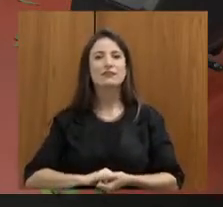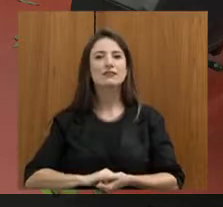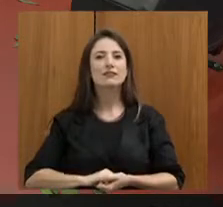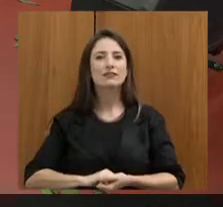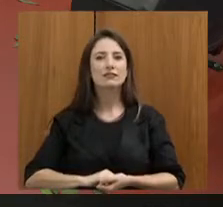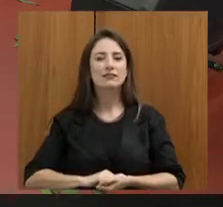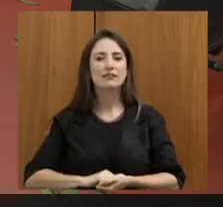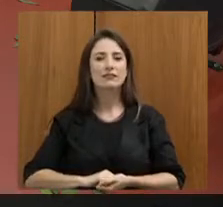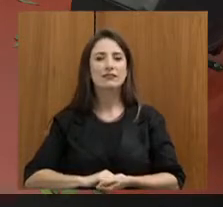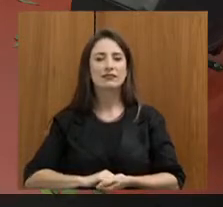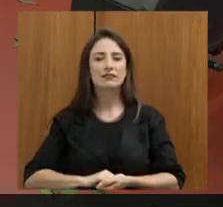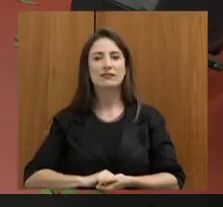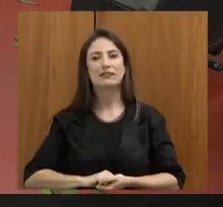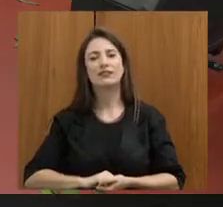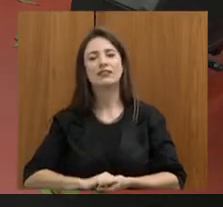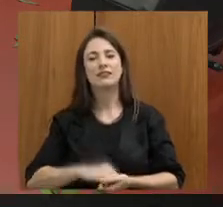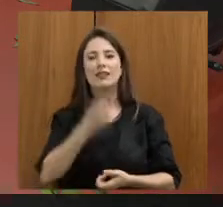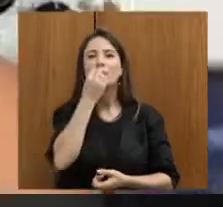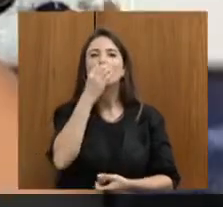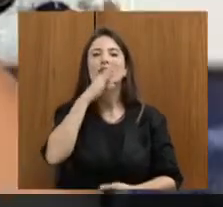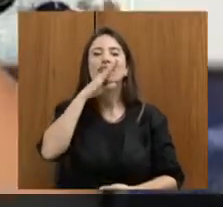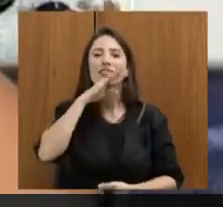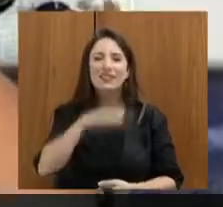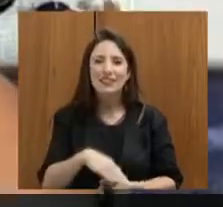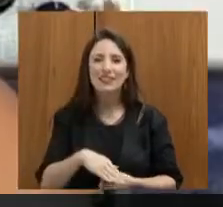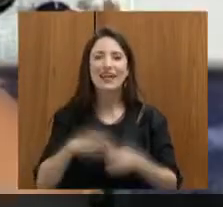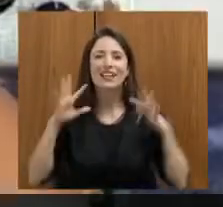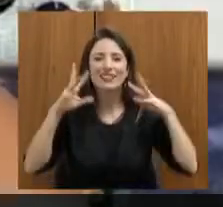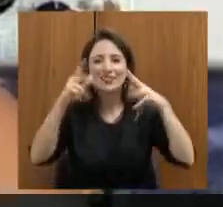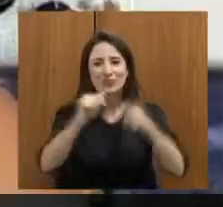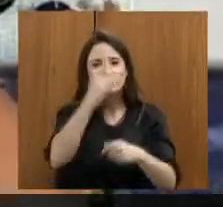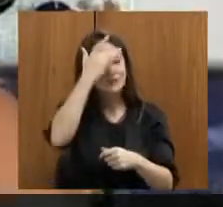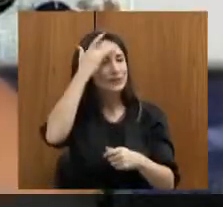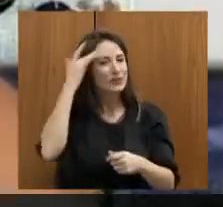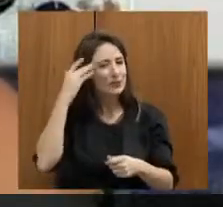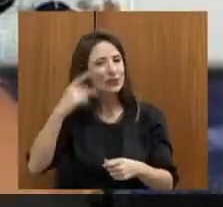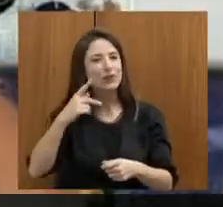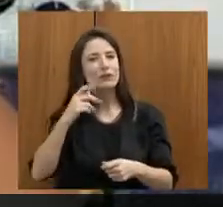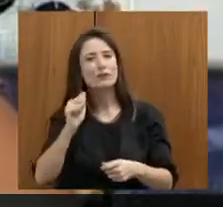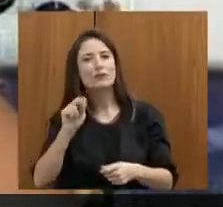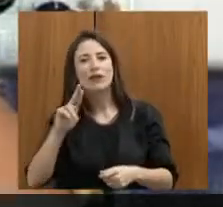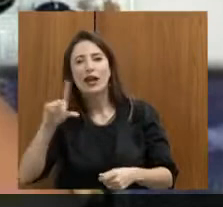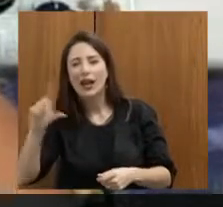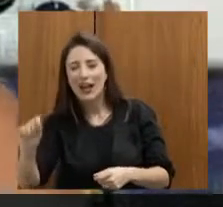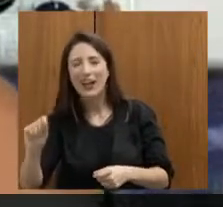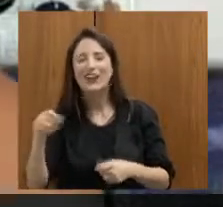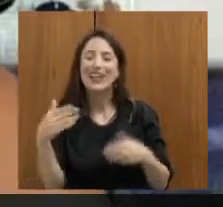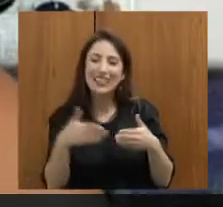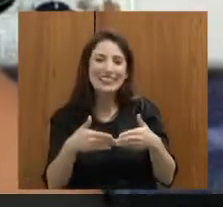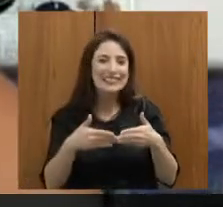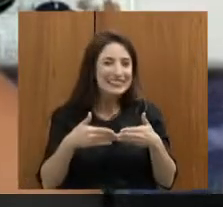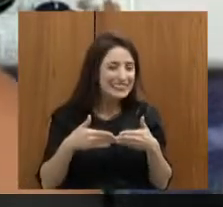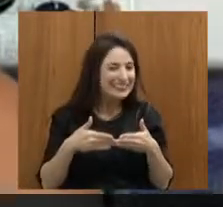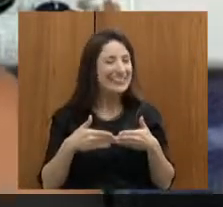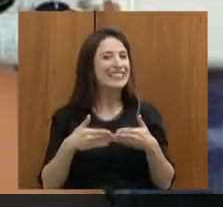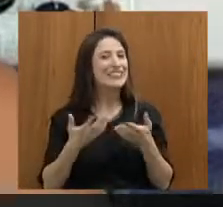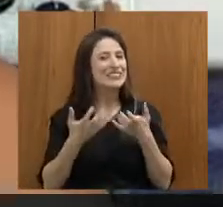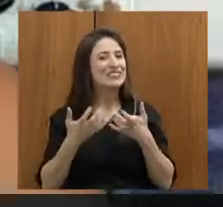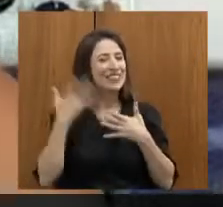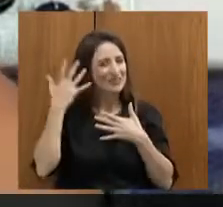Oi boa tarde o banco eo calor fé nem eu peço licença para poder falar